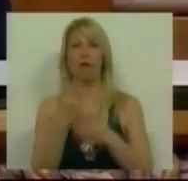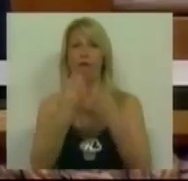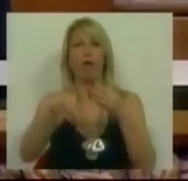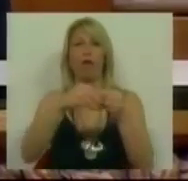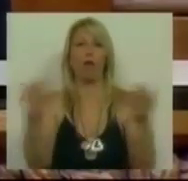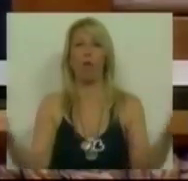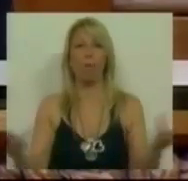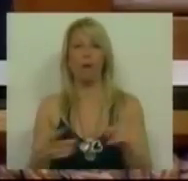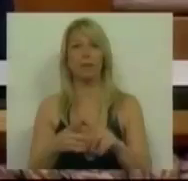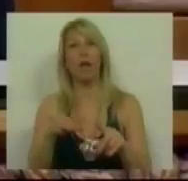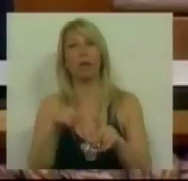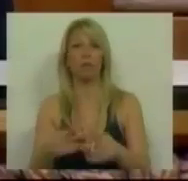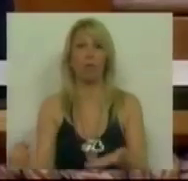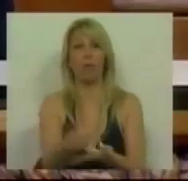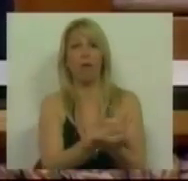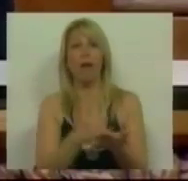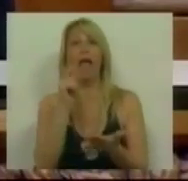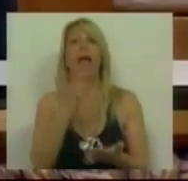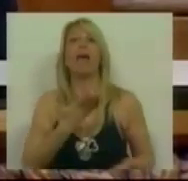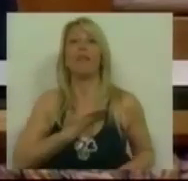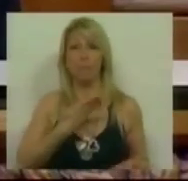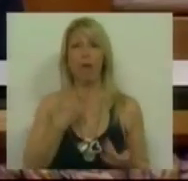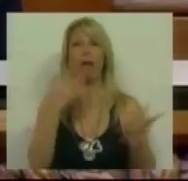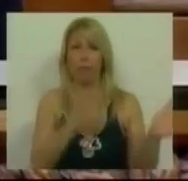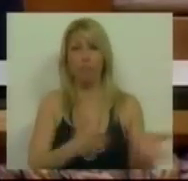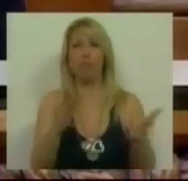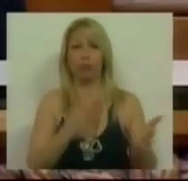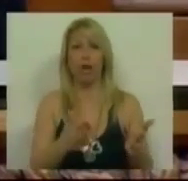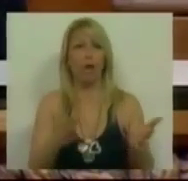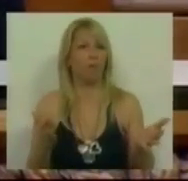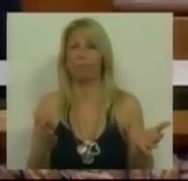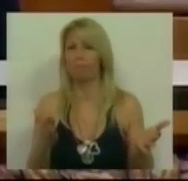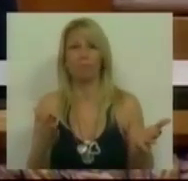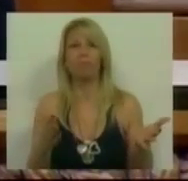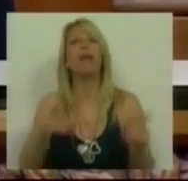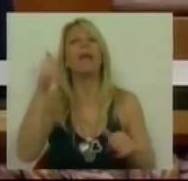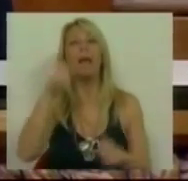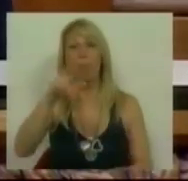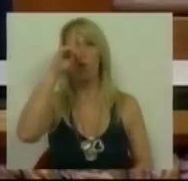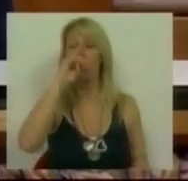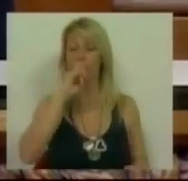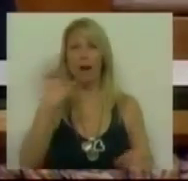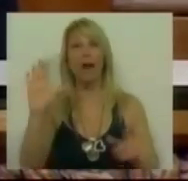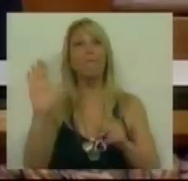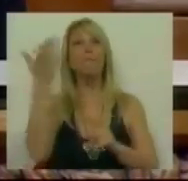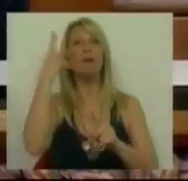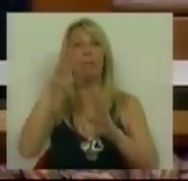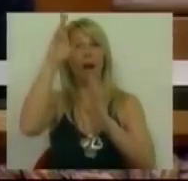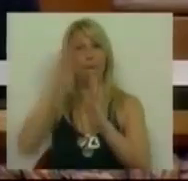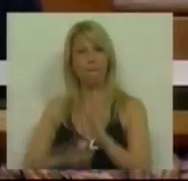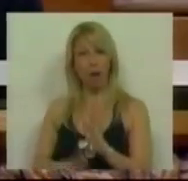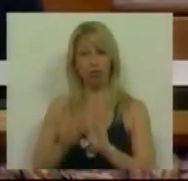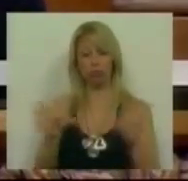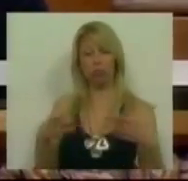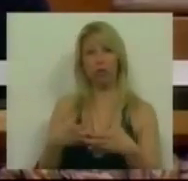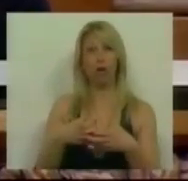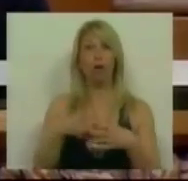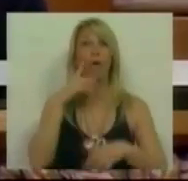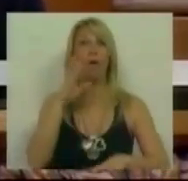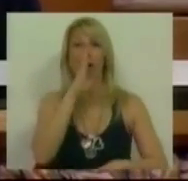rendas garantidas da EDP e da produção. Aliás, é bom lembrar que a primeira baixa no Executivo e no Governo